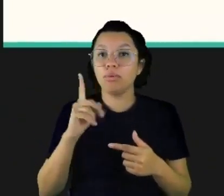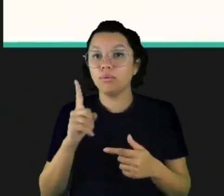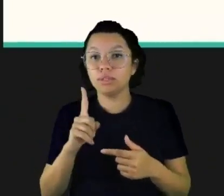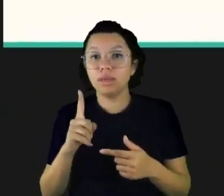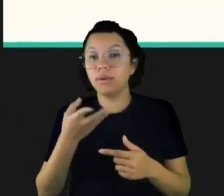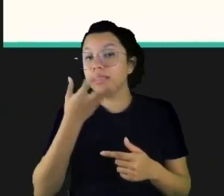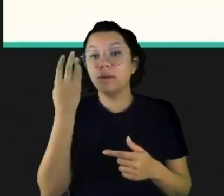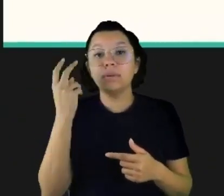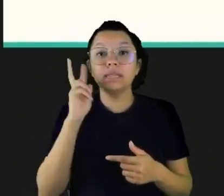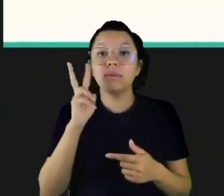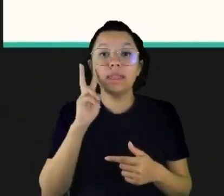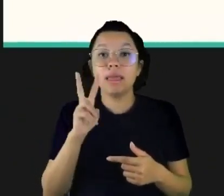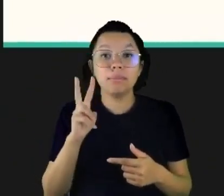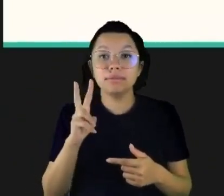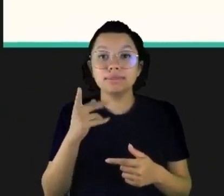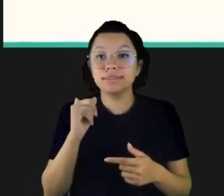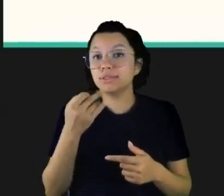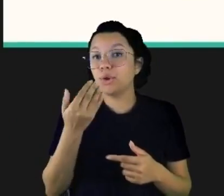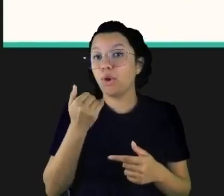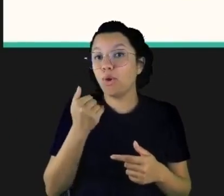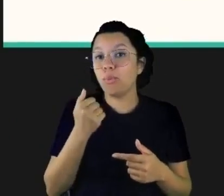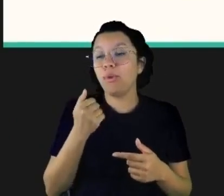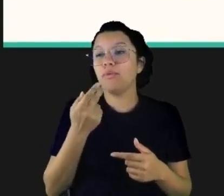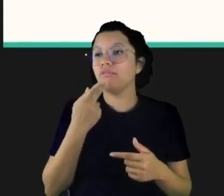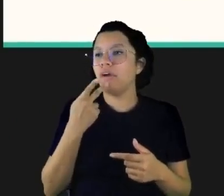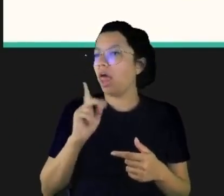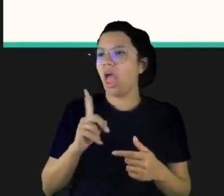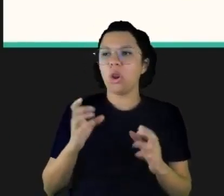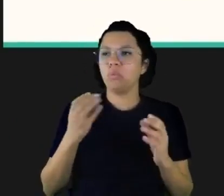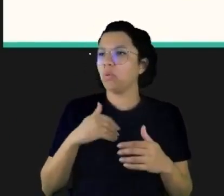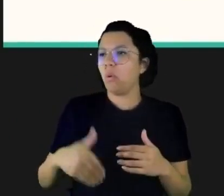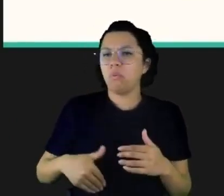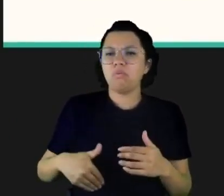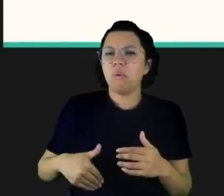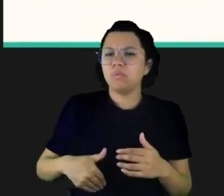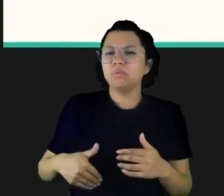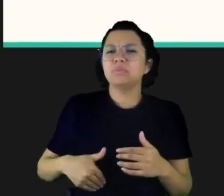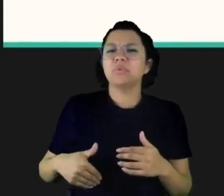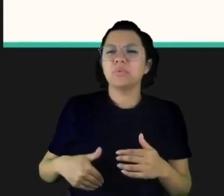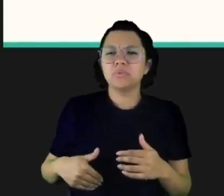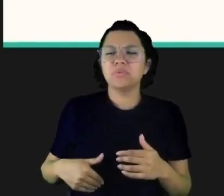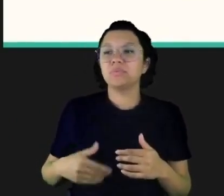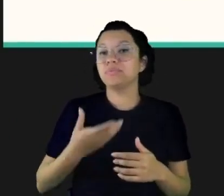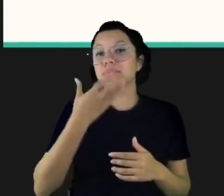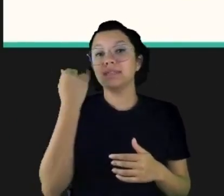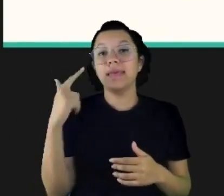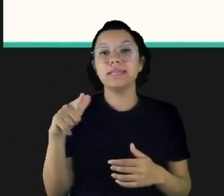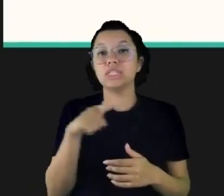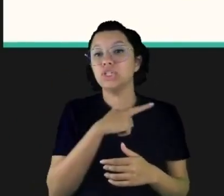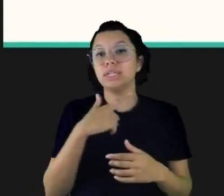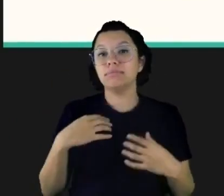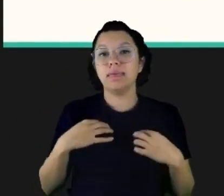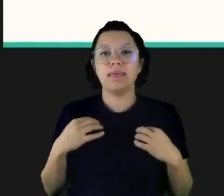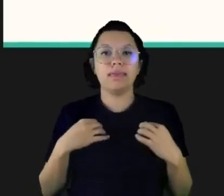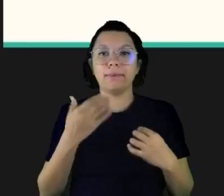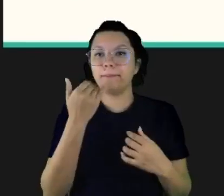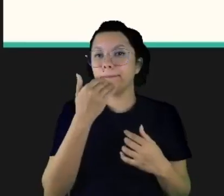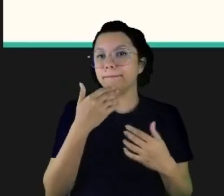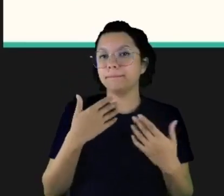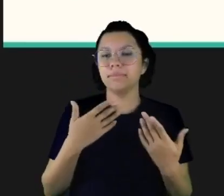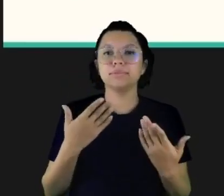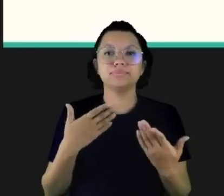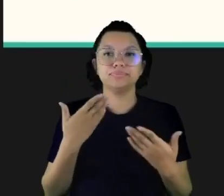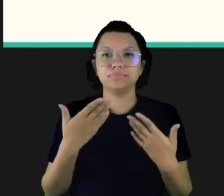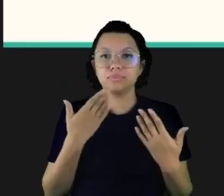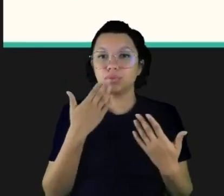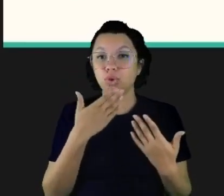comendo. Então, isso é bem comum também. Esquece da higiene pessoal, é uma luta com as famílias, porque eles não lembram como